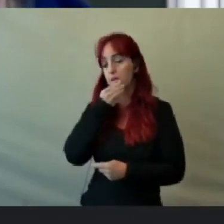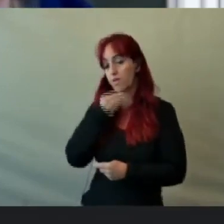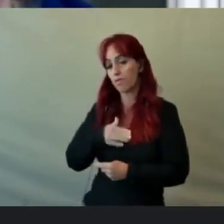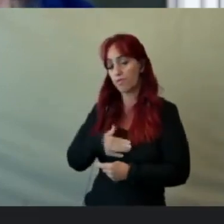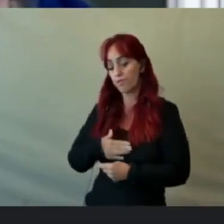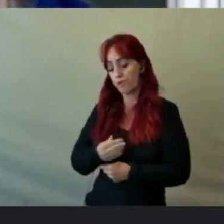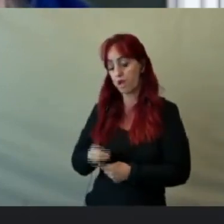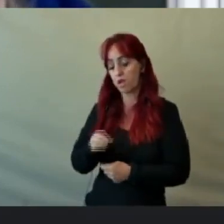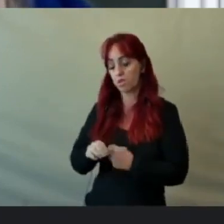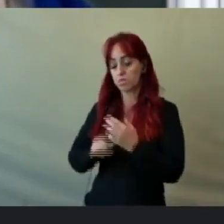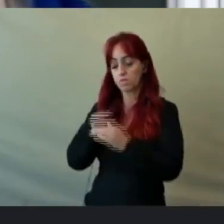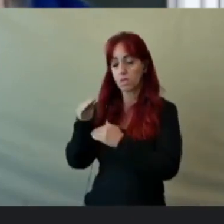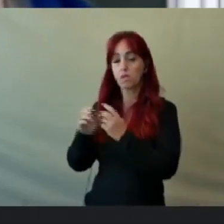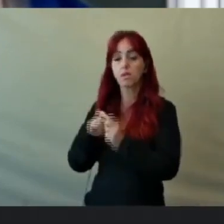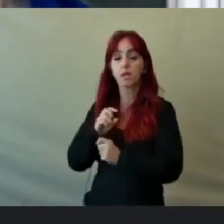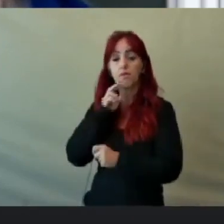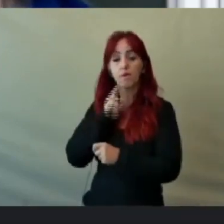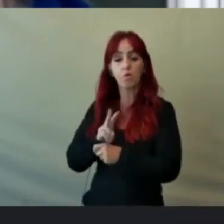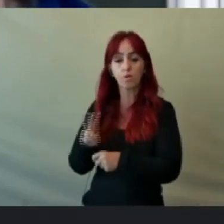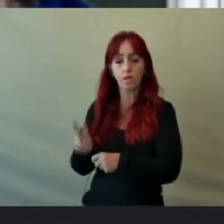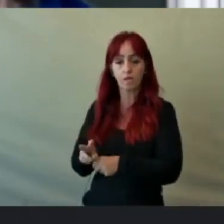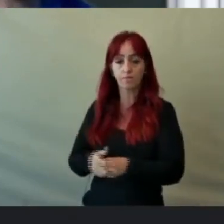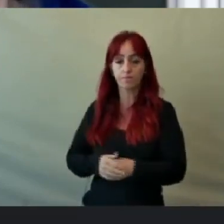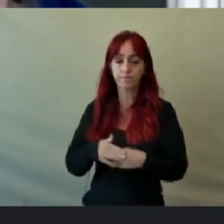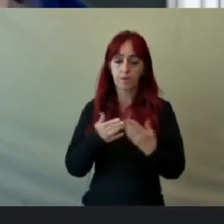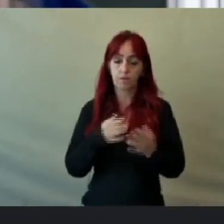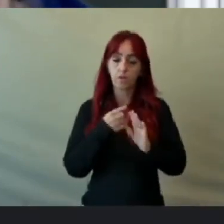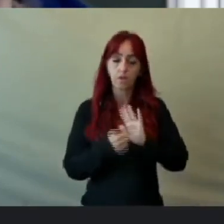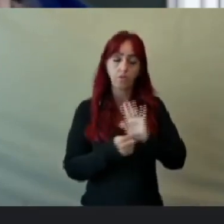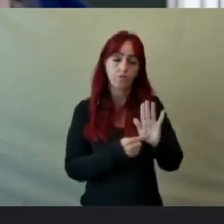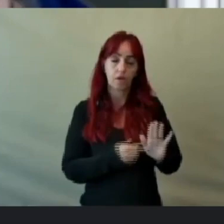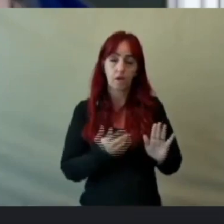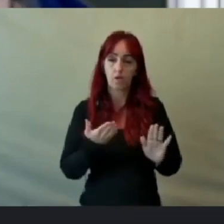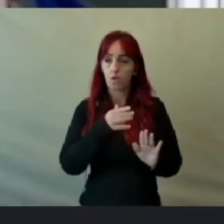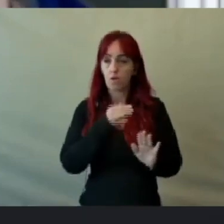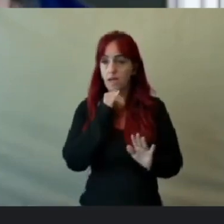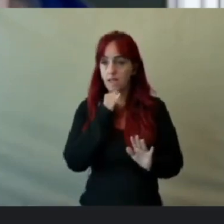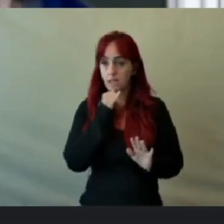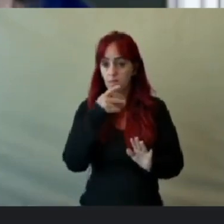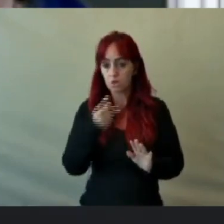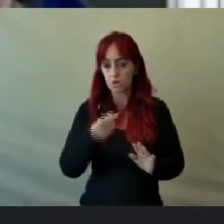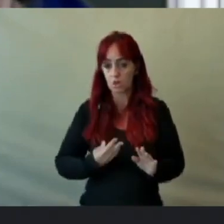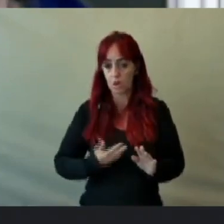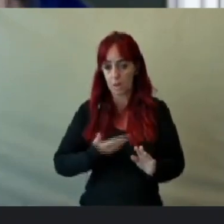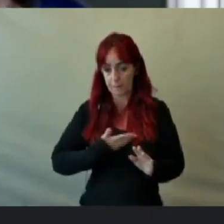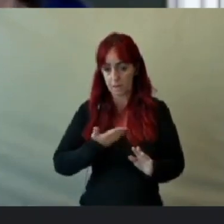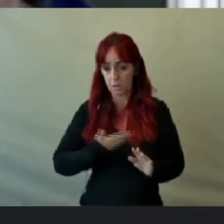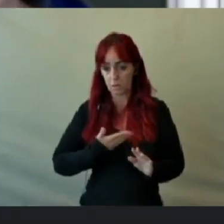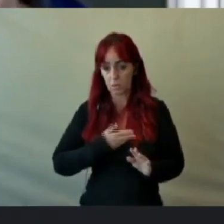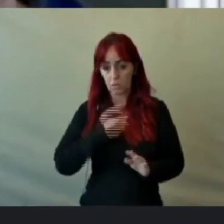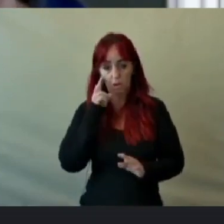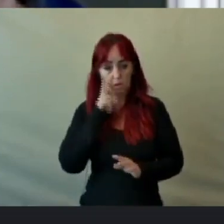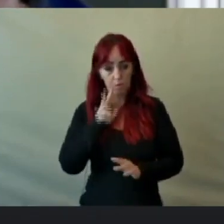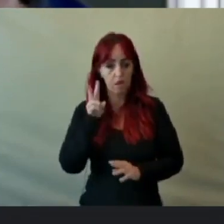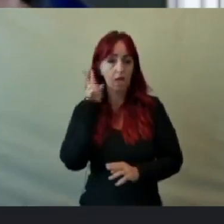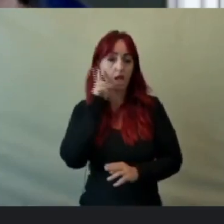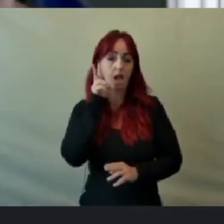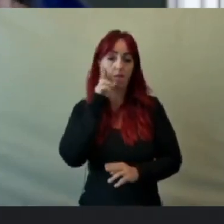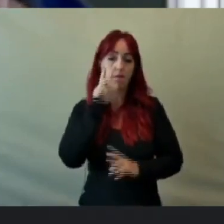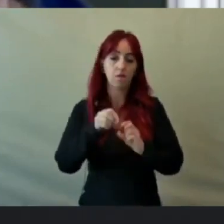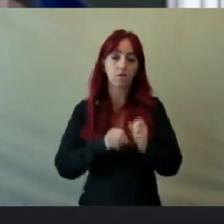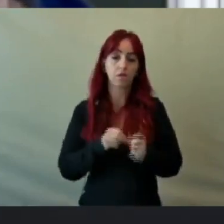do seu amigo que me remeteu muito ao modelo que a gente tem aqui de serviço que é o centro-dia o senhor já ouviu falar